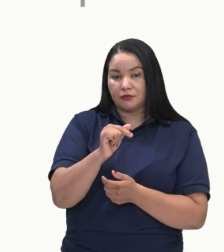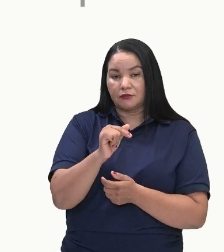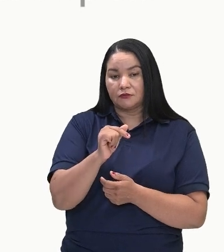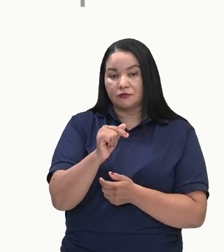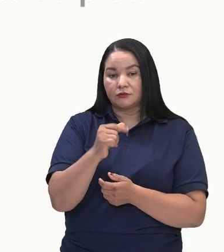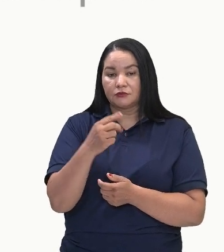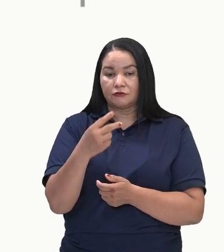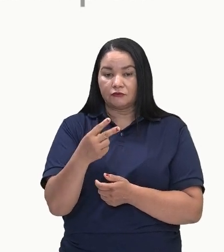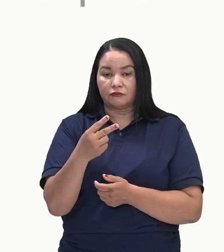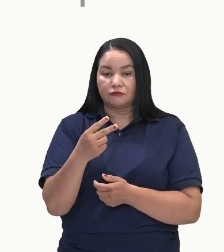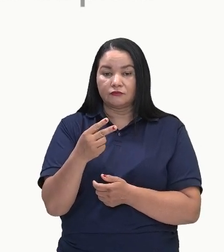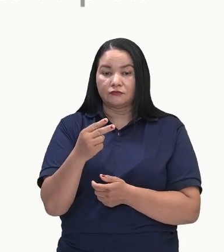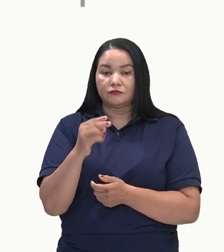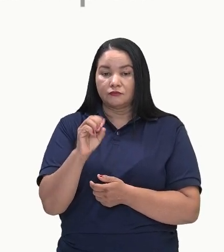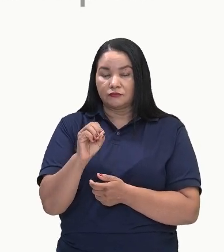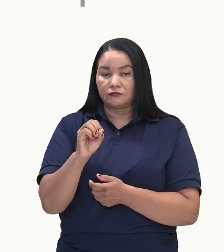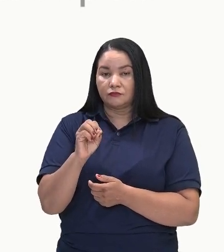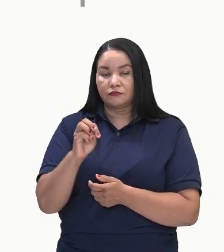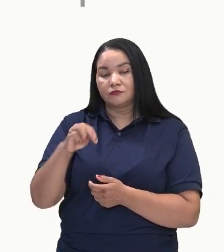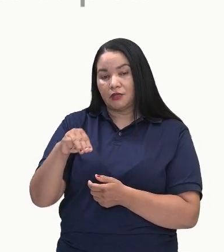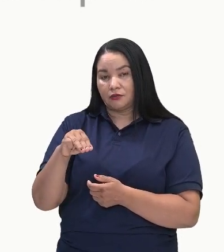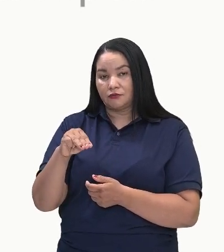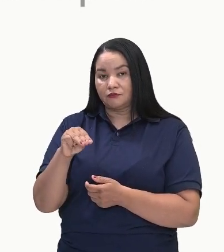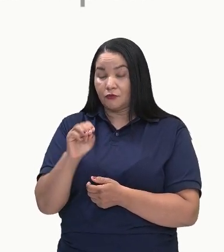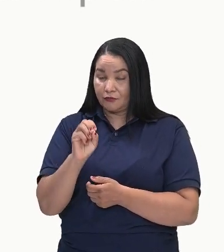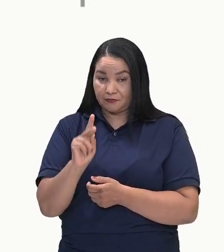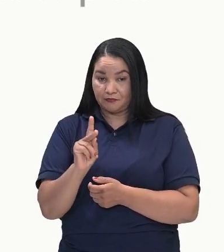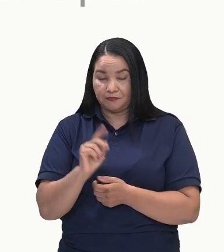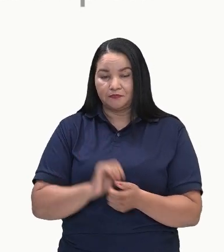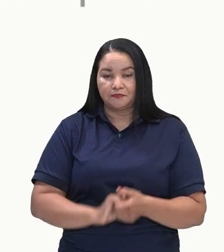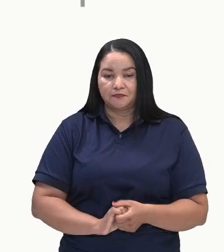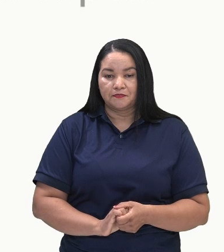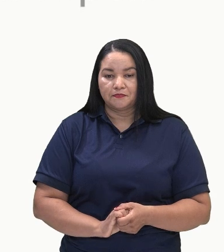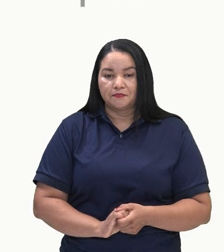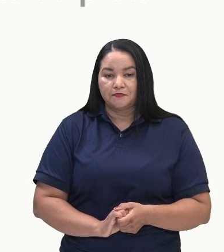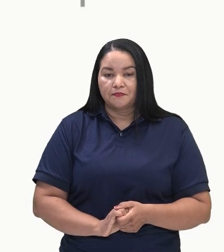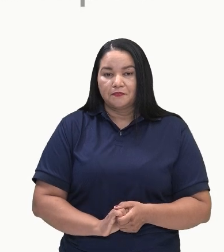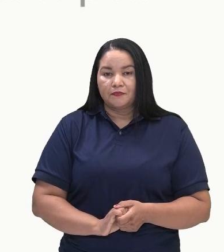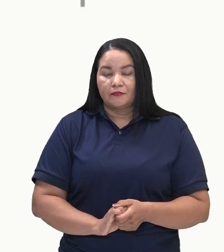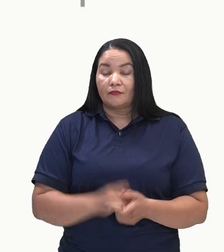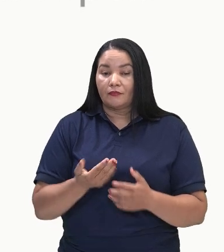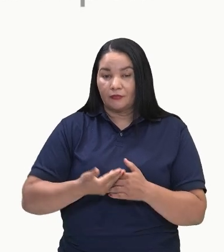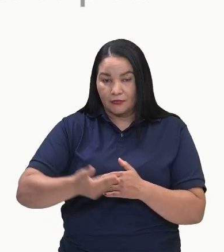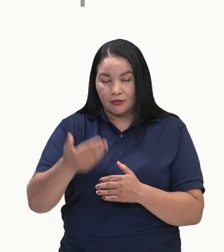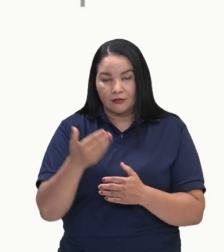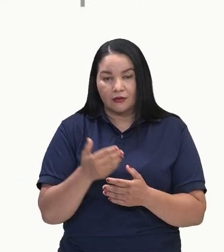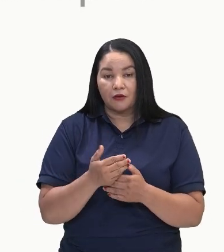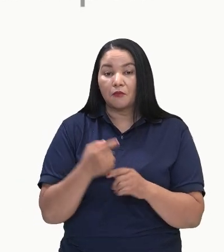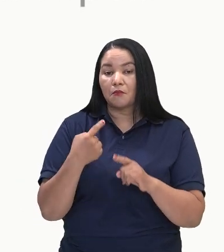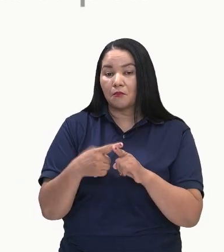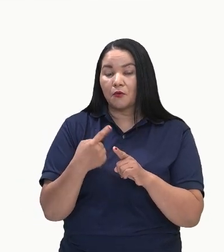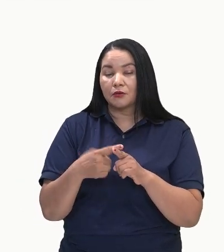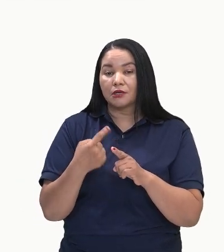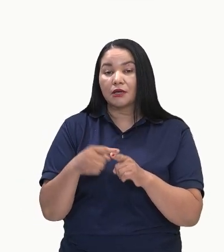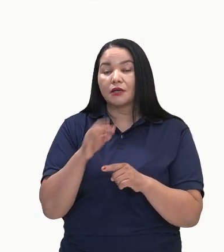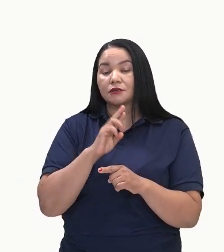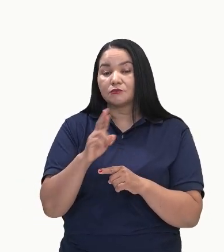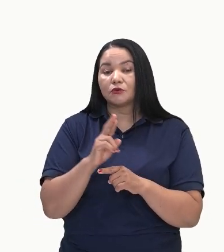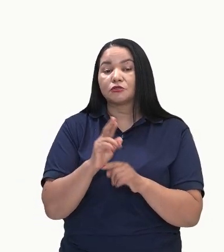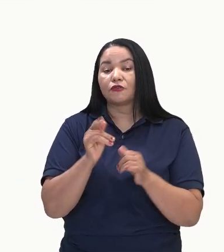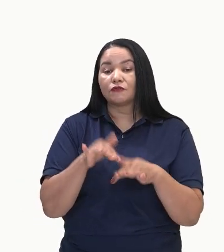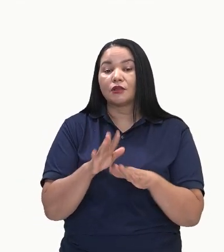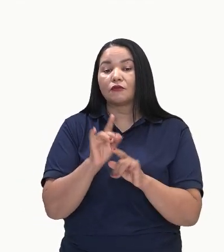720 metros. Tudo bem? Bom, mas bora continuar, porque o que ele quer como resposta final?